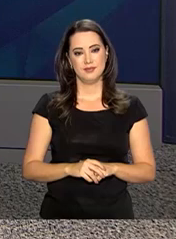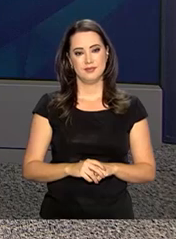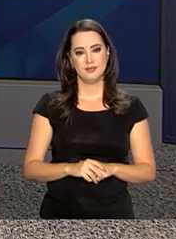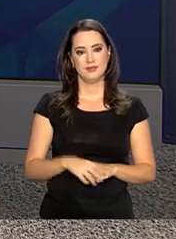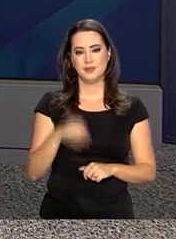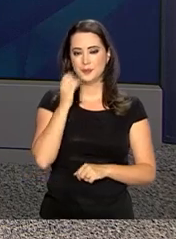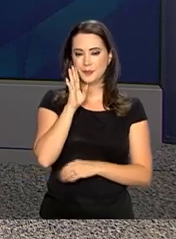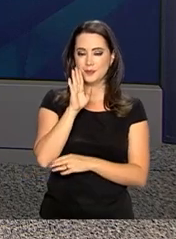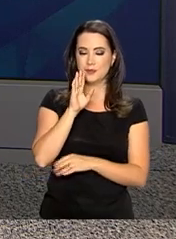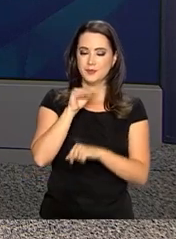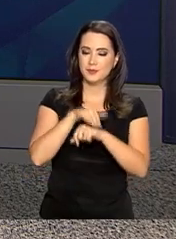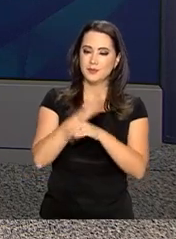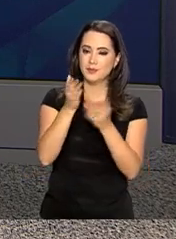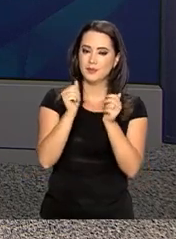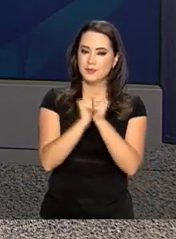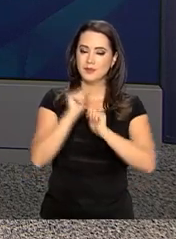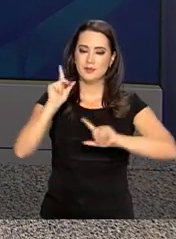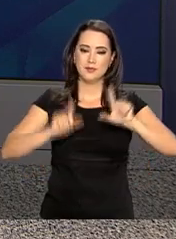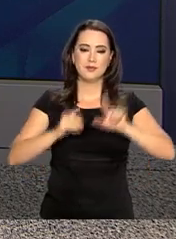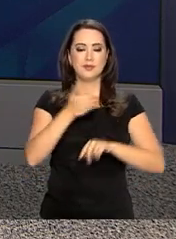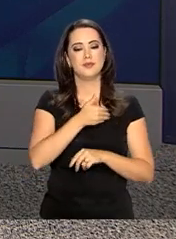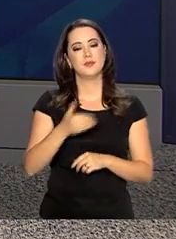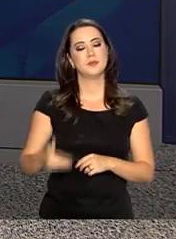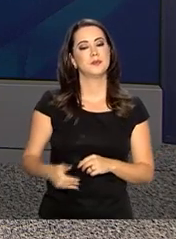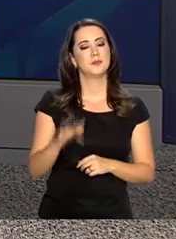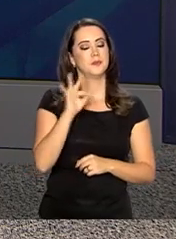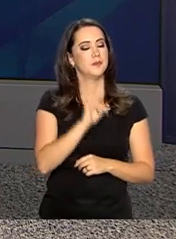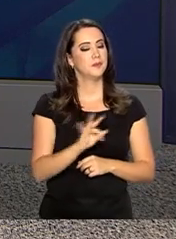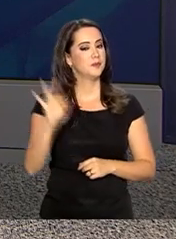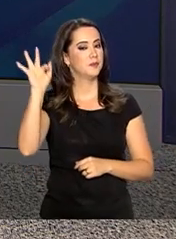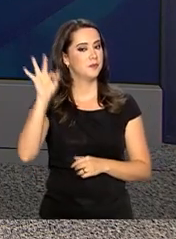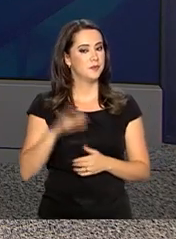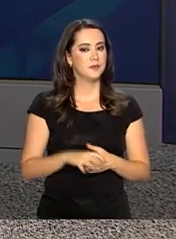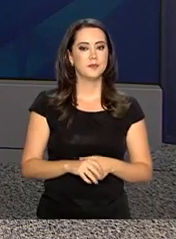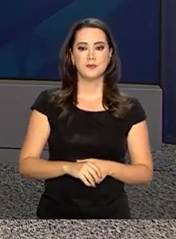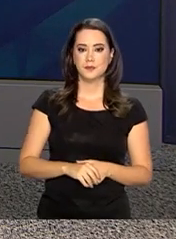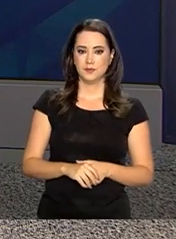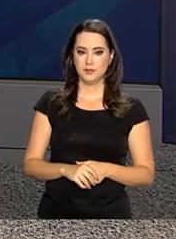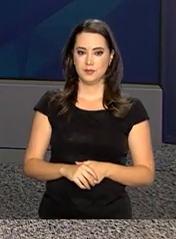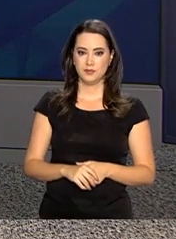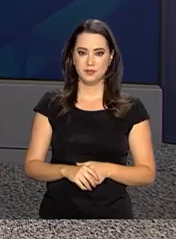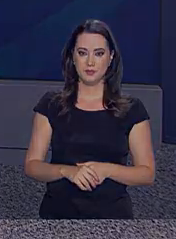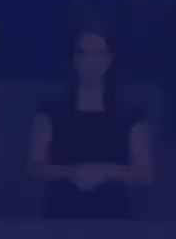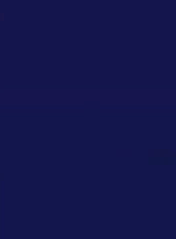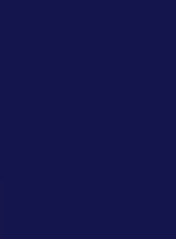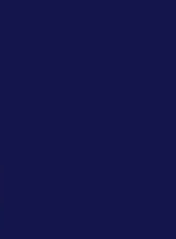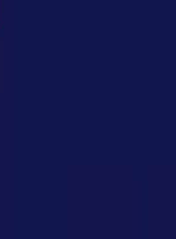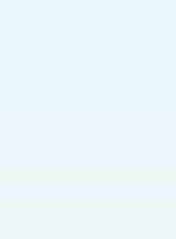998-67-8787. Uma boa noite para você e continue com a gente aqui na NBR e a TV do governo federal.